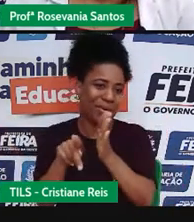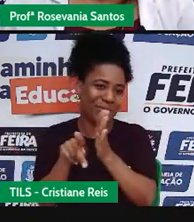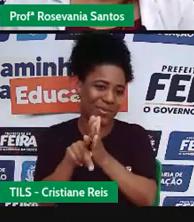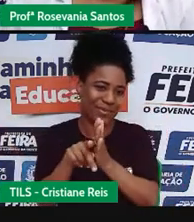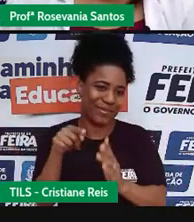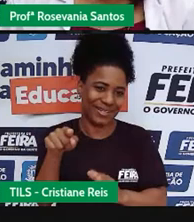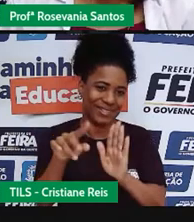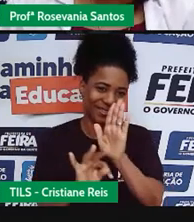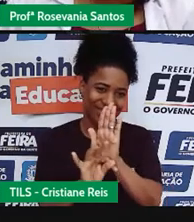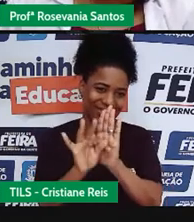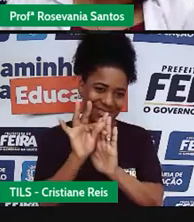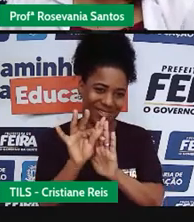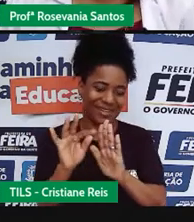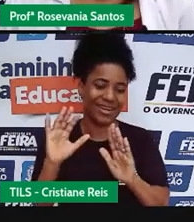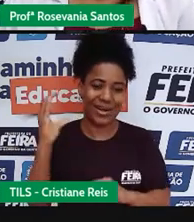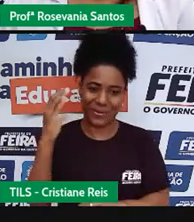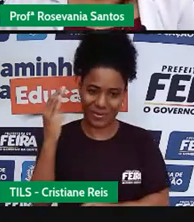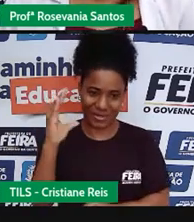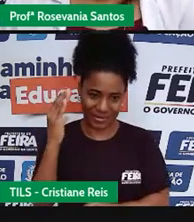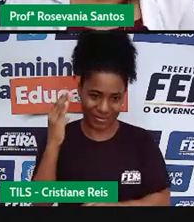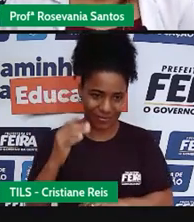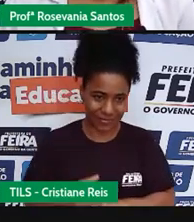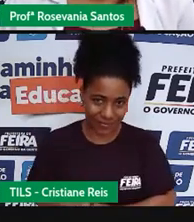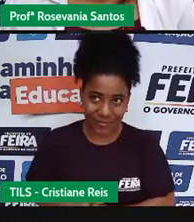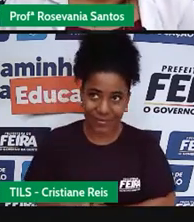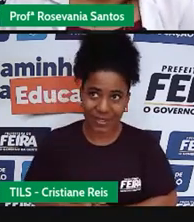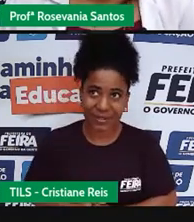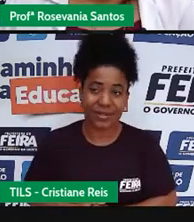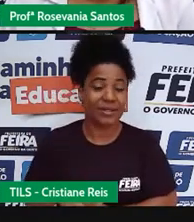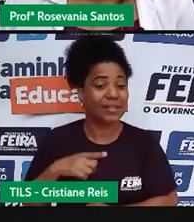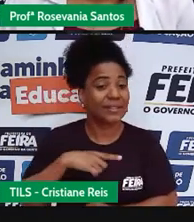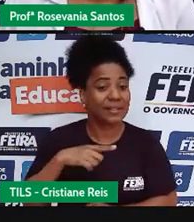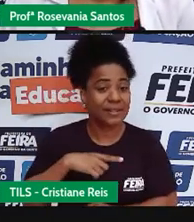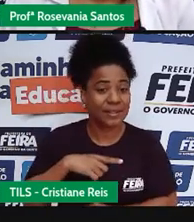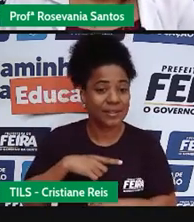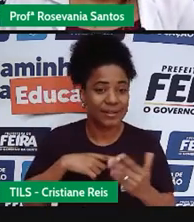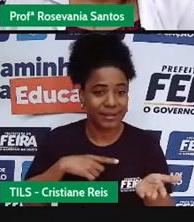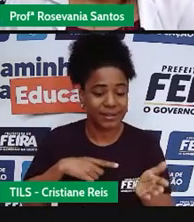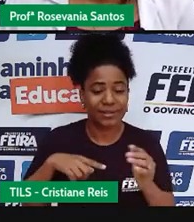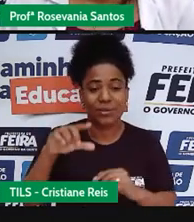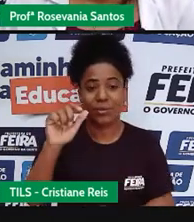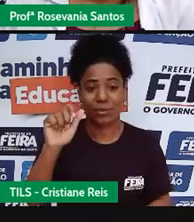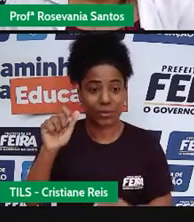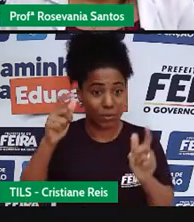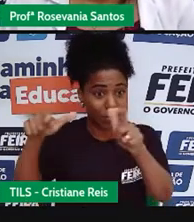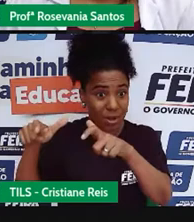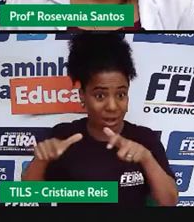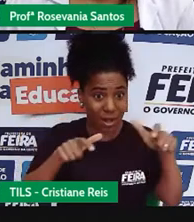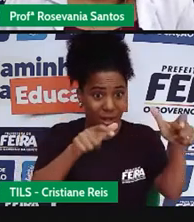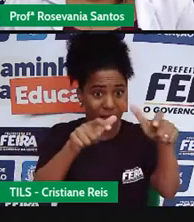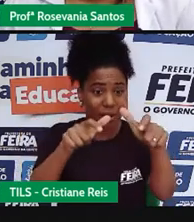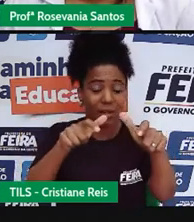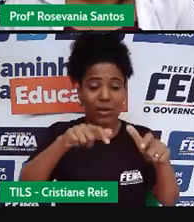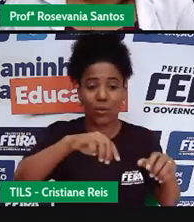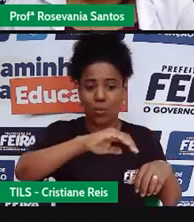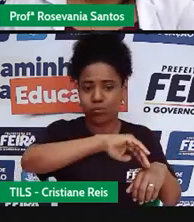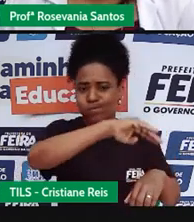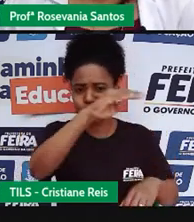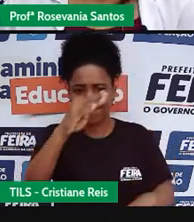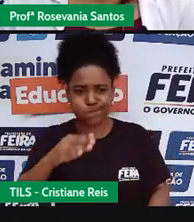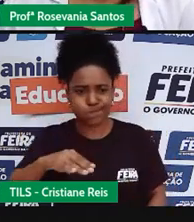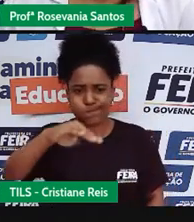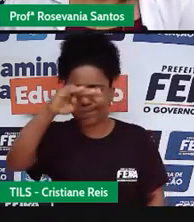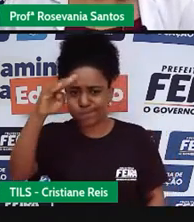dos 800 metros, né, do Planalto Atlântico Sudeste. Então, vai ser todo esse complexo aqui, né, que a gente vai